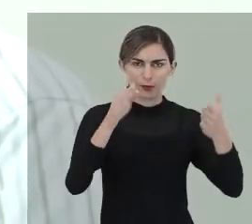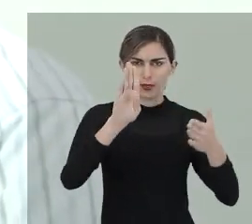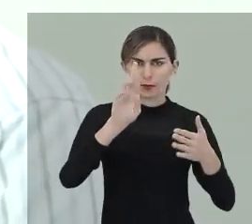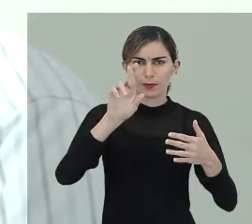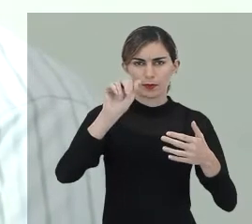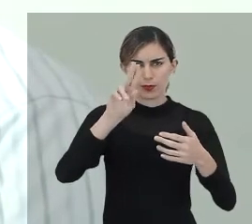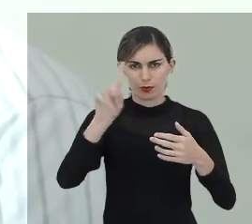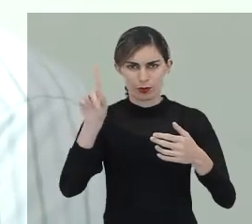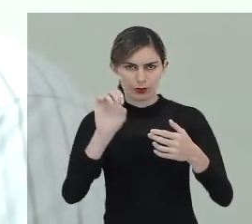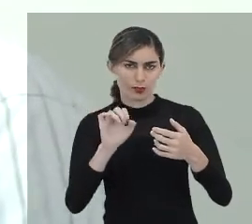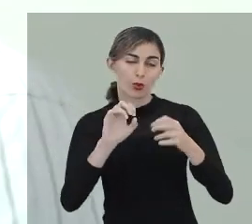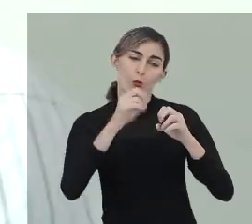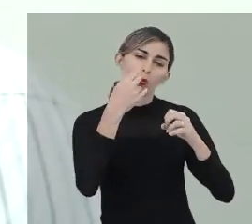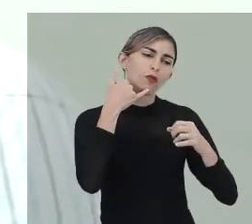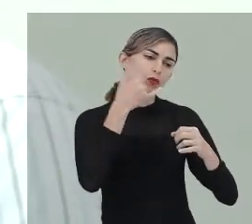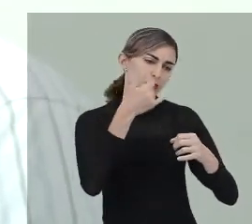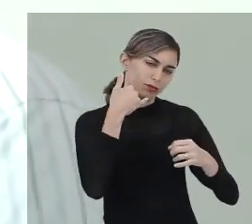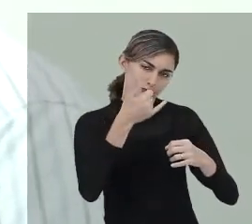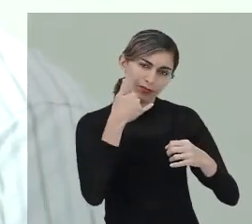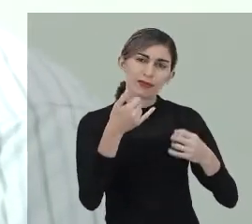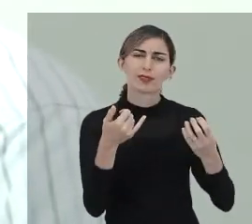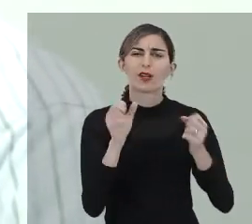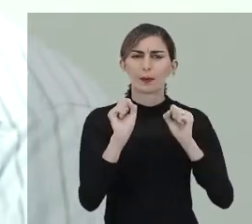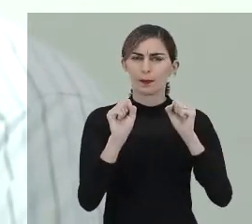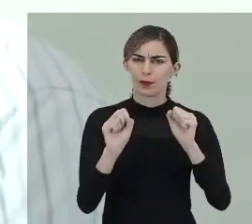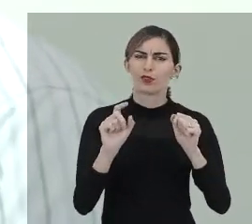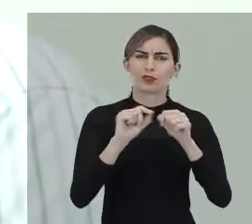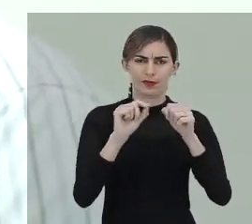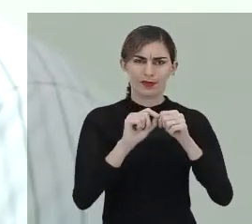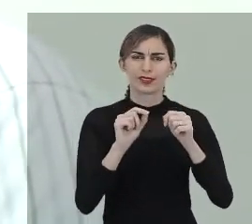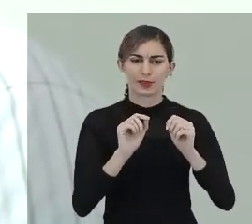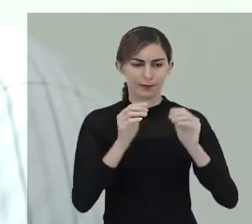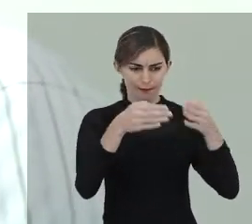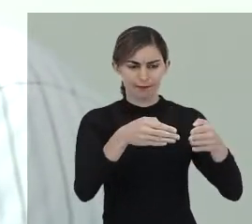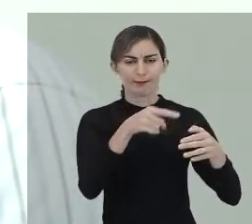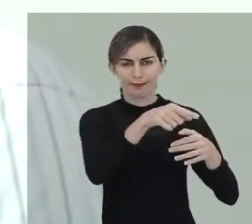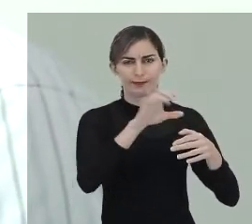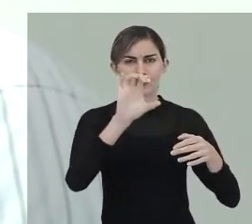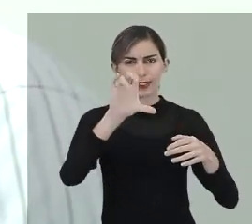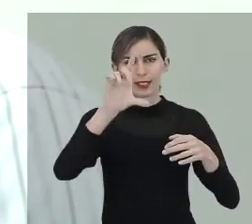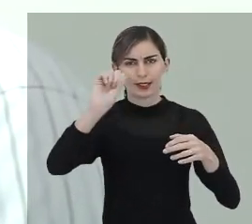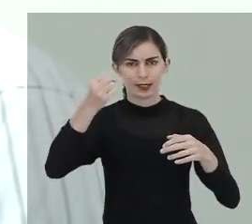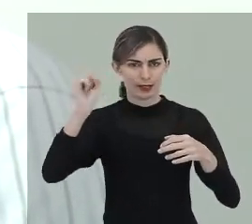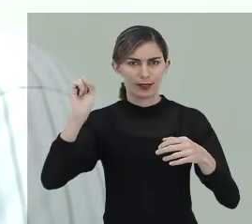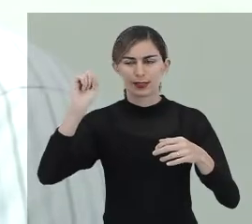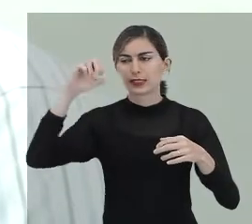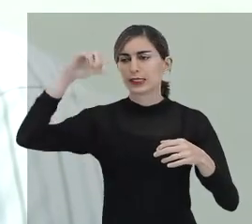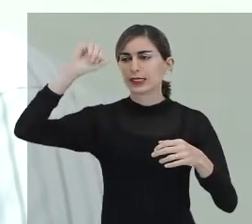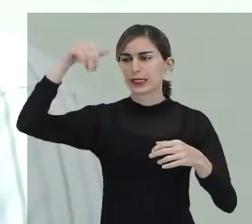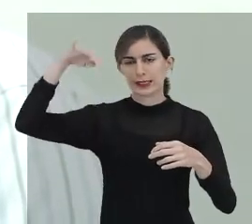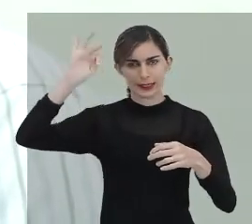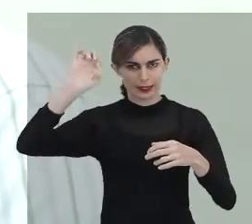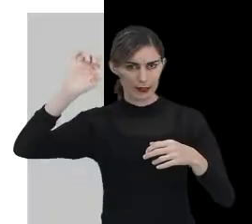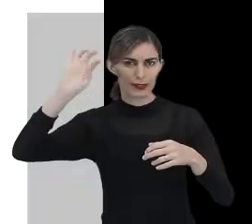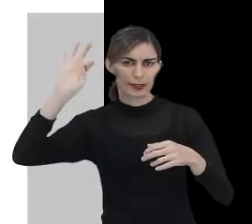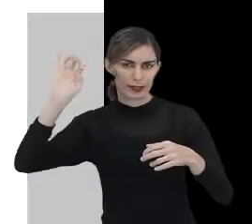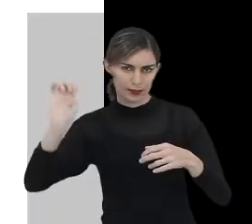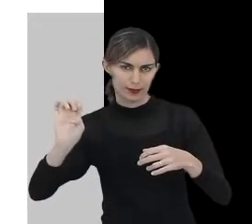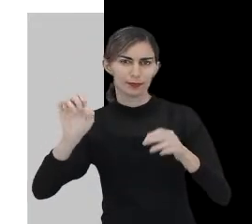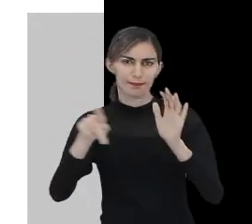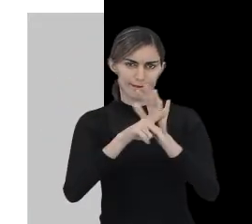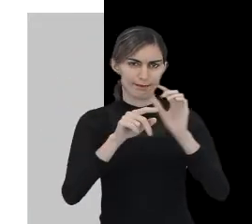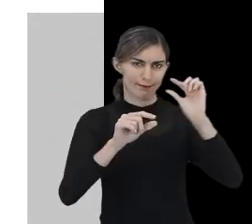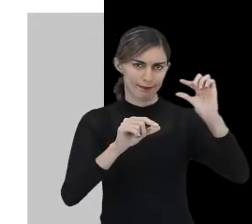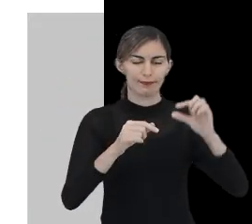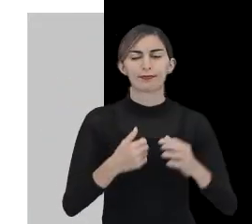o browser, quanto fazer uma ligação. Tudo isso você pode fazer através da utilização da classe Intent, certo? Então, vamos